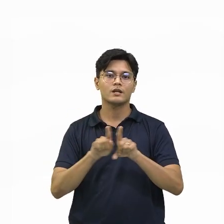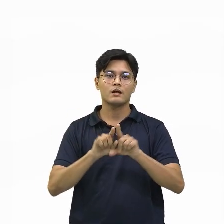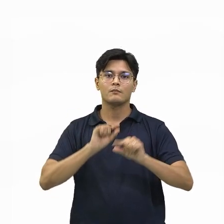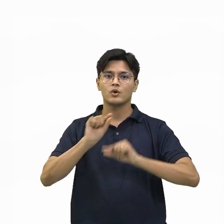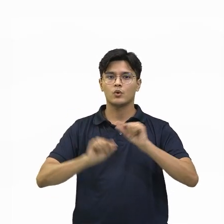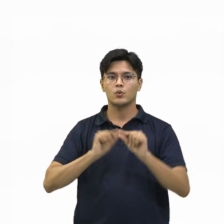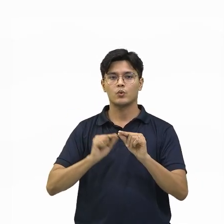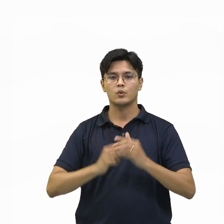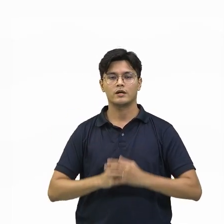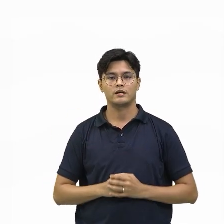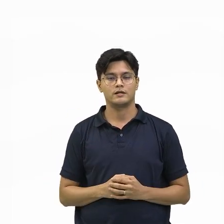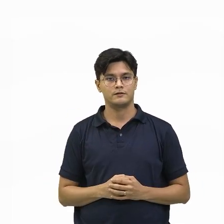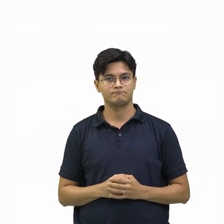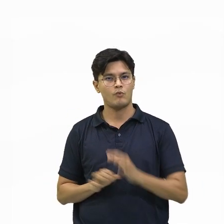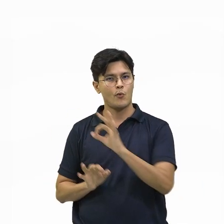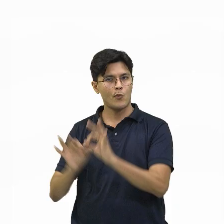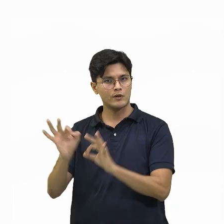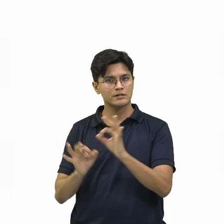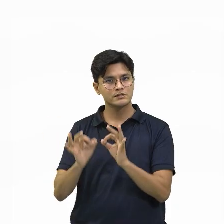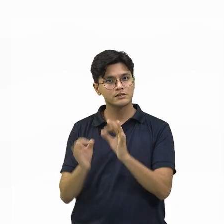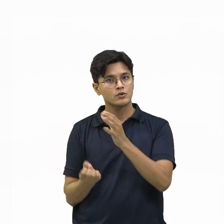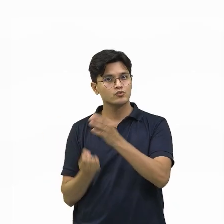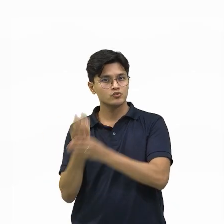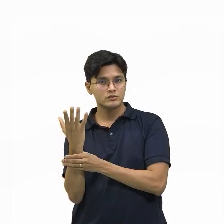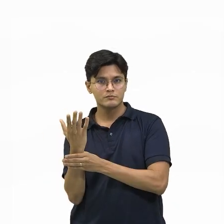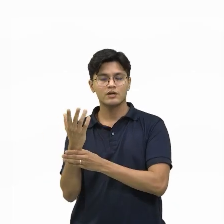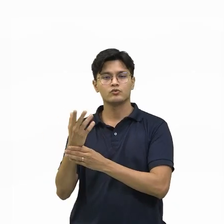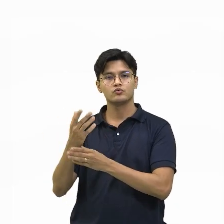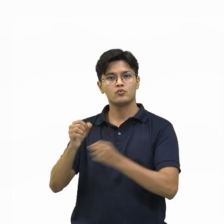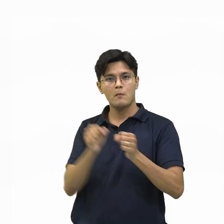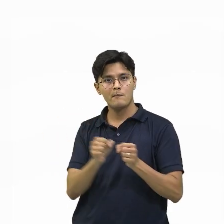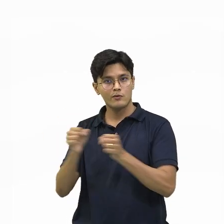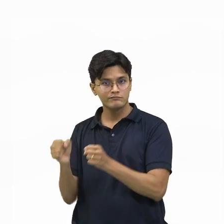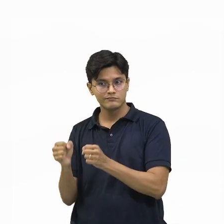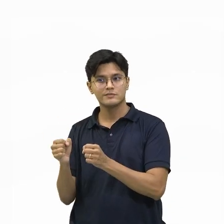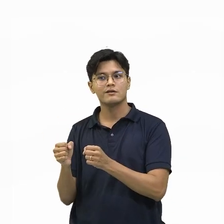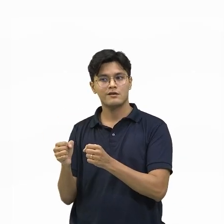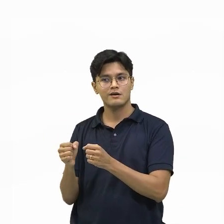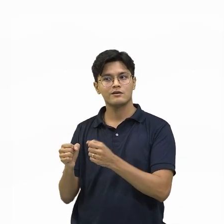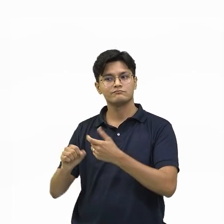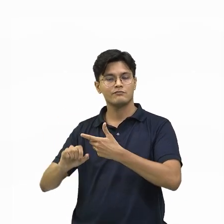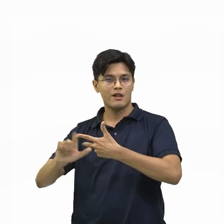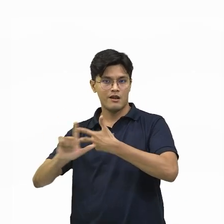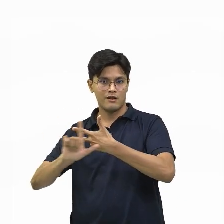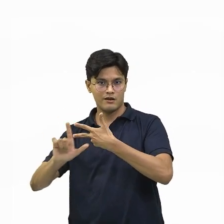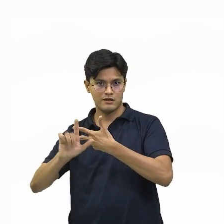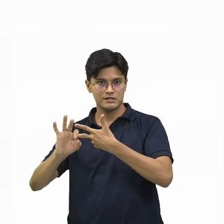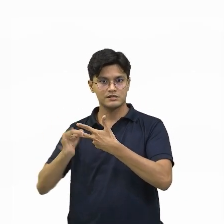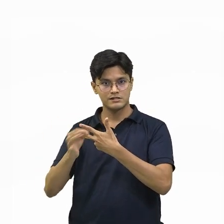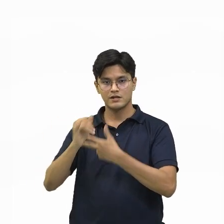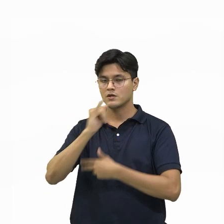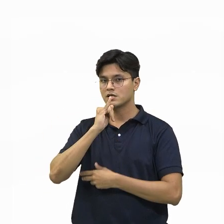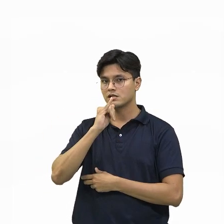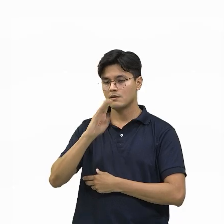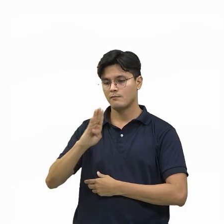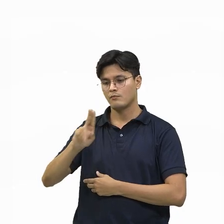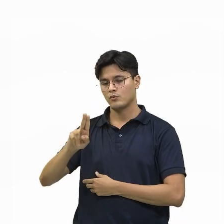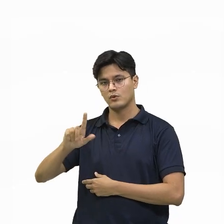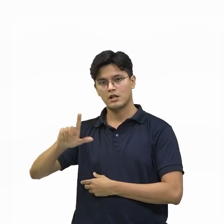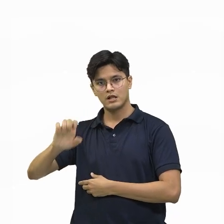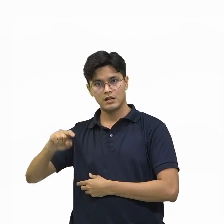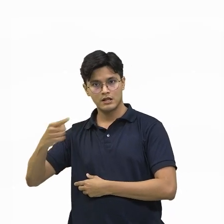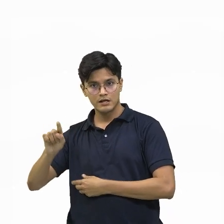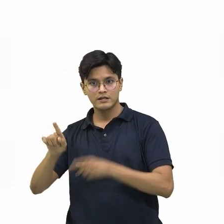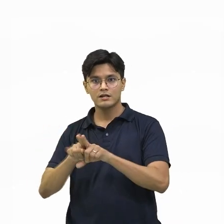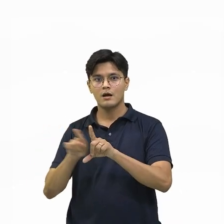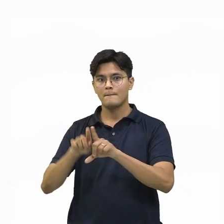da organização do poder legislativo, né, com a bulé, ou Conselho dos 500, a eclésia